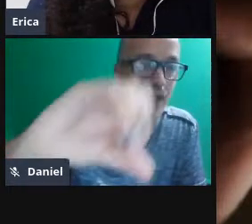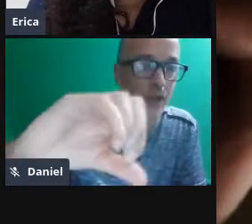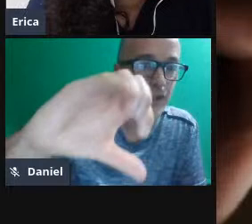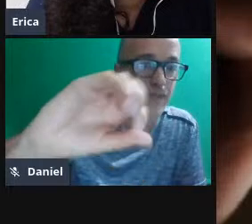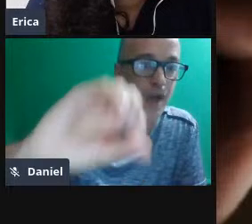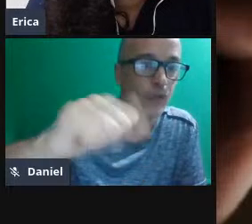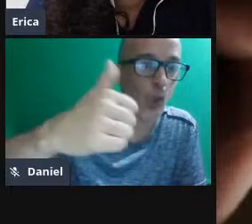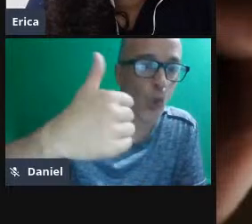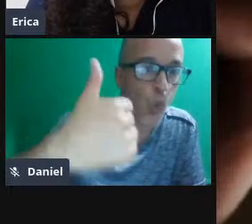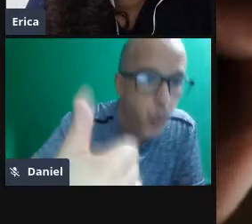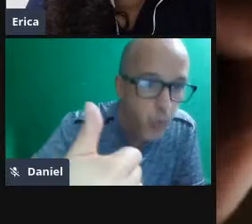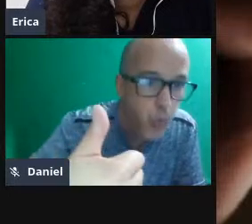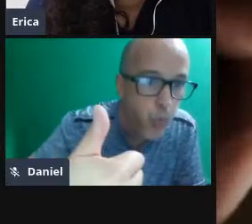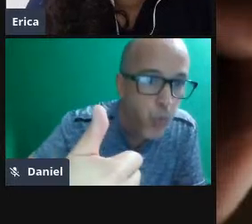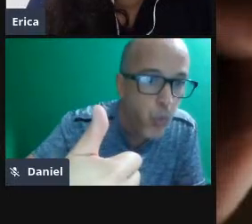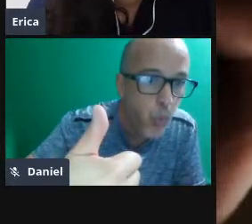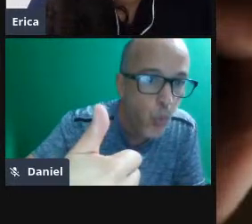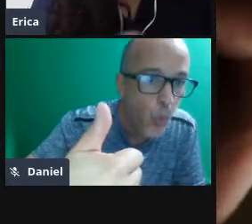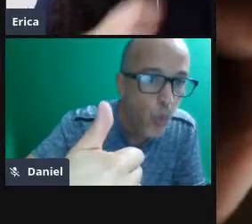barra